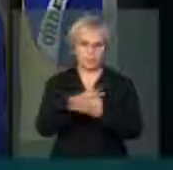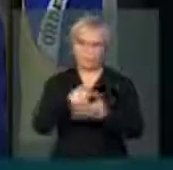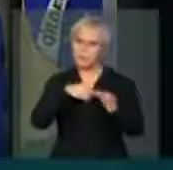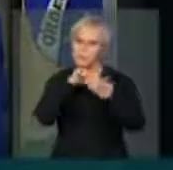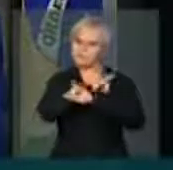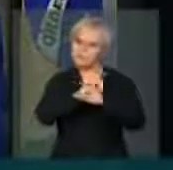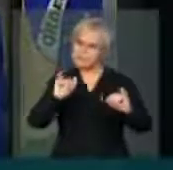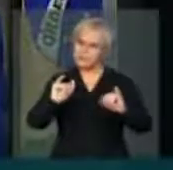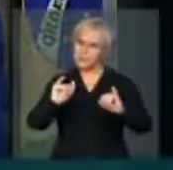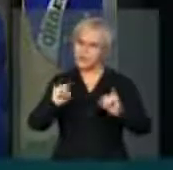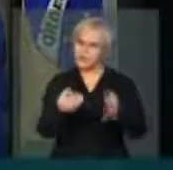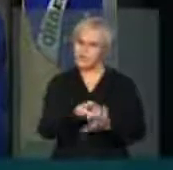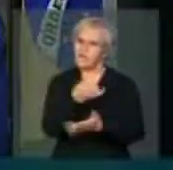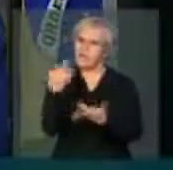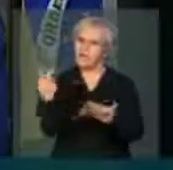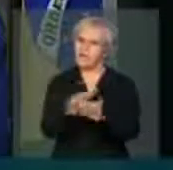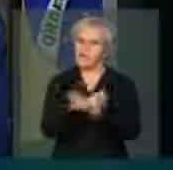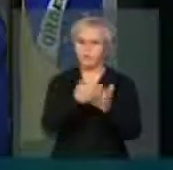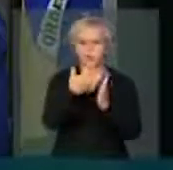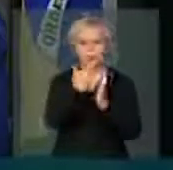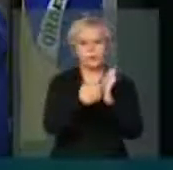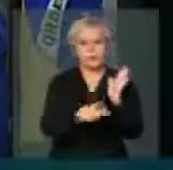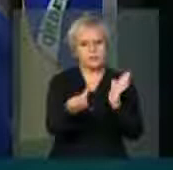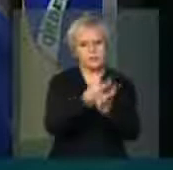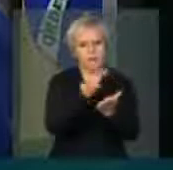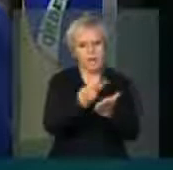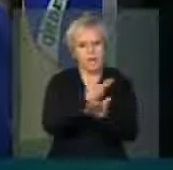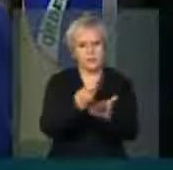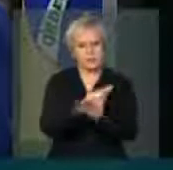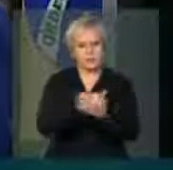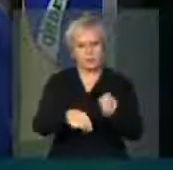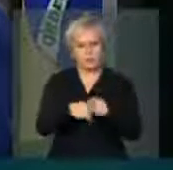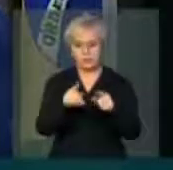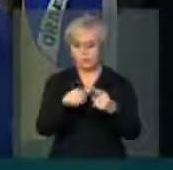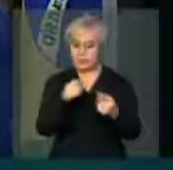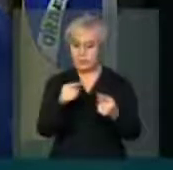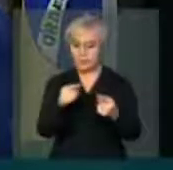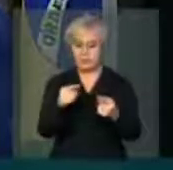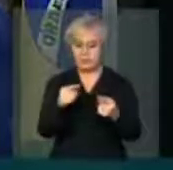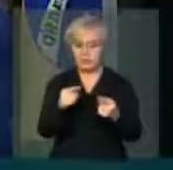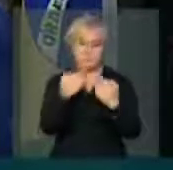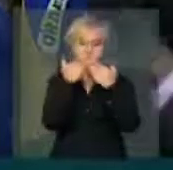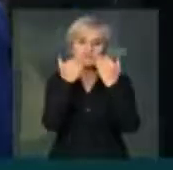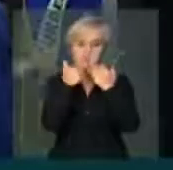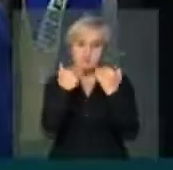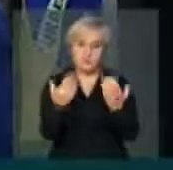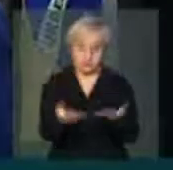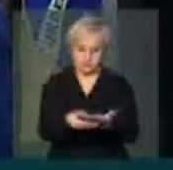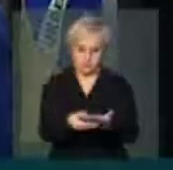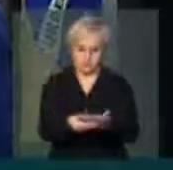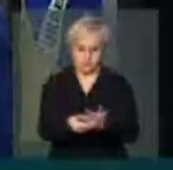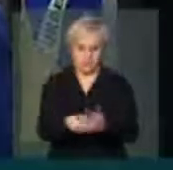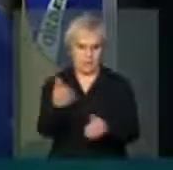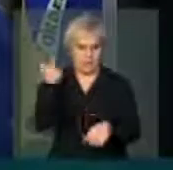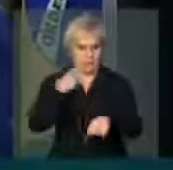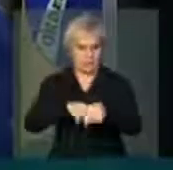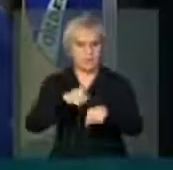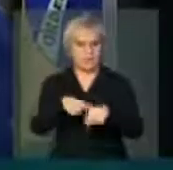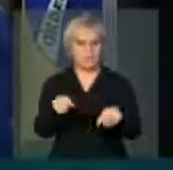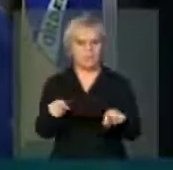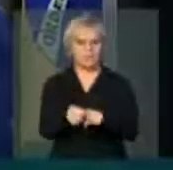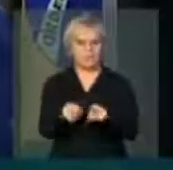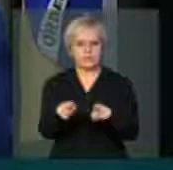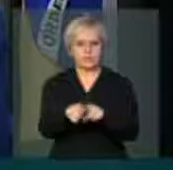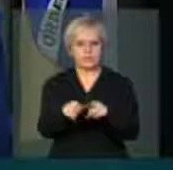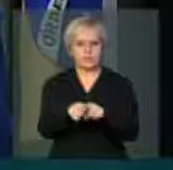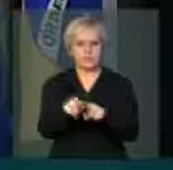alertávamos sobre as irregularidades que estavam sendo cometidas, mas não fomos ouvidos. Já naquela época,